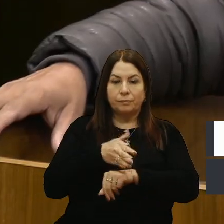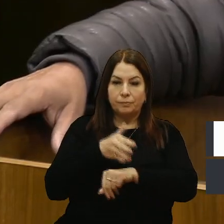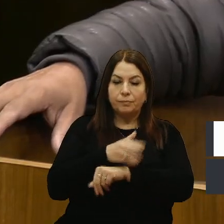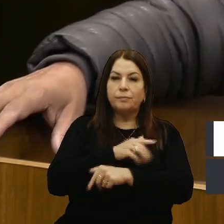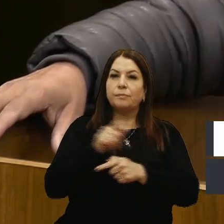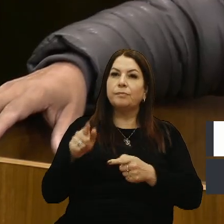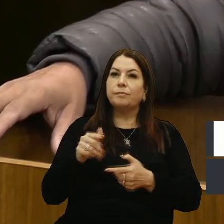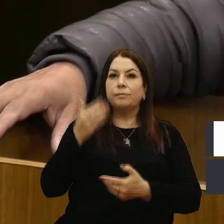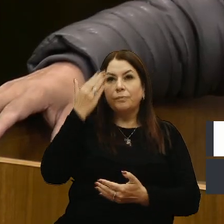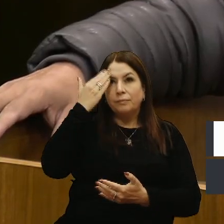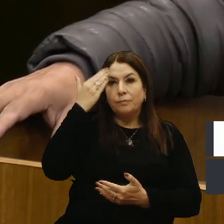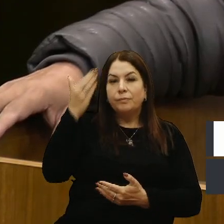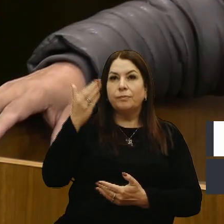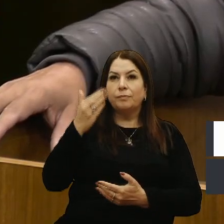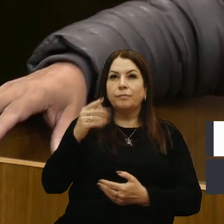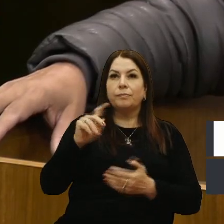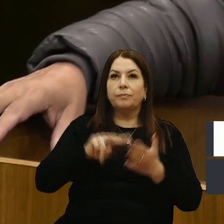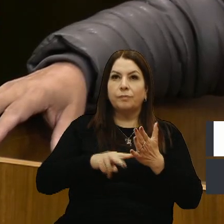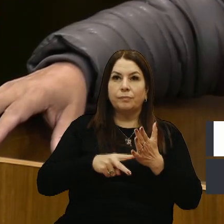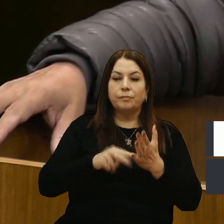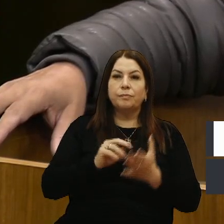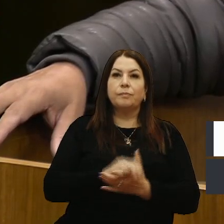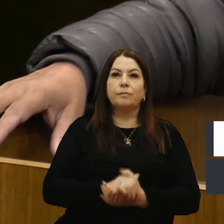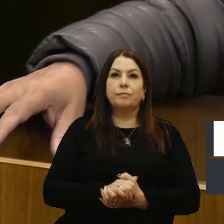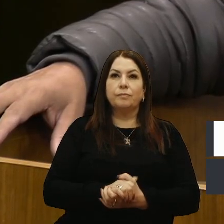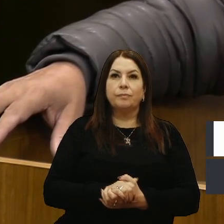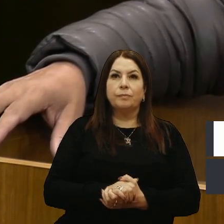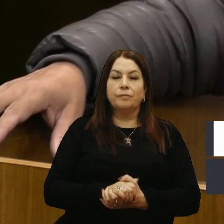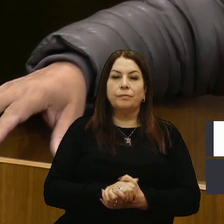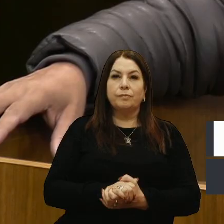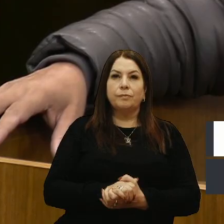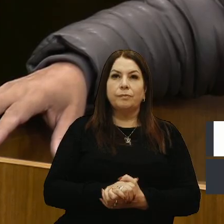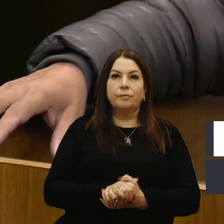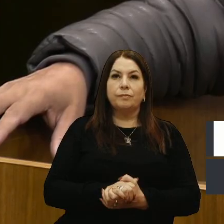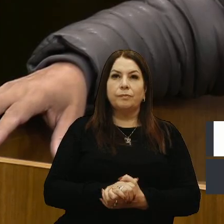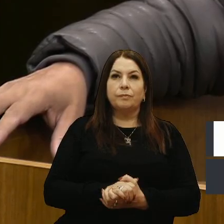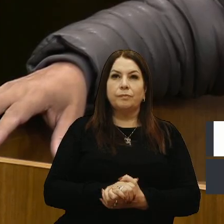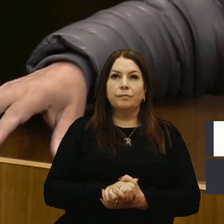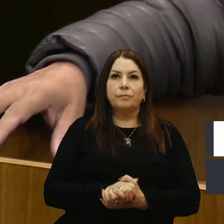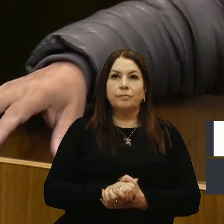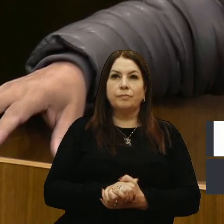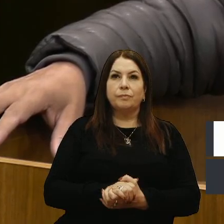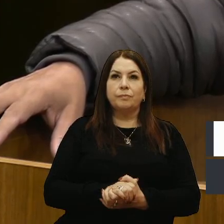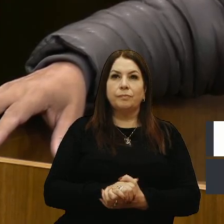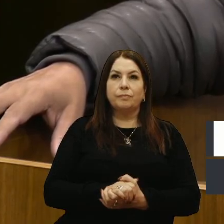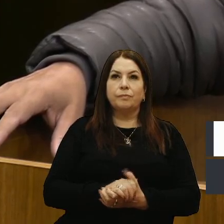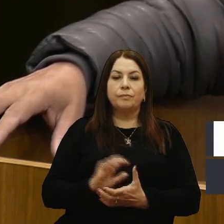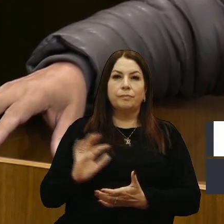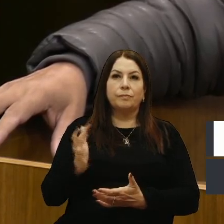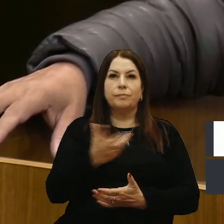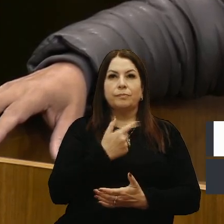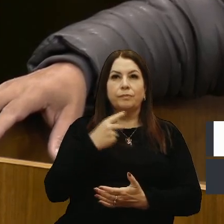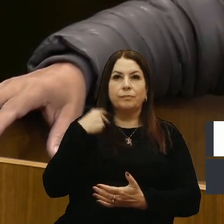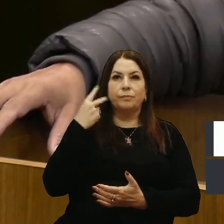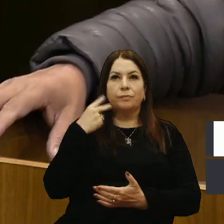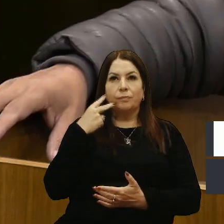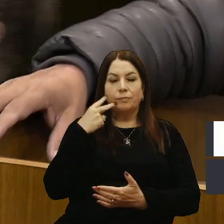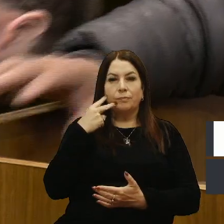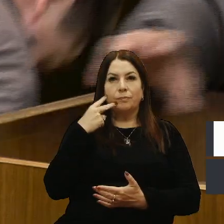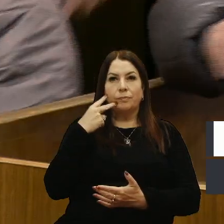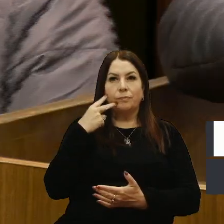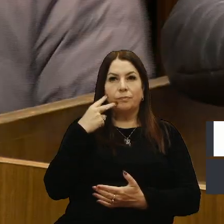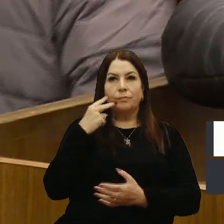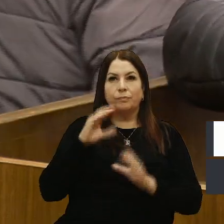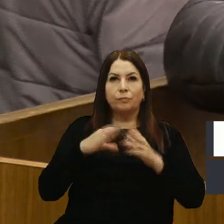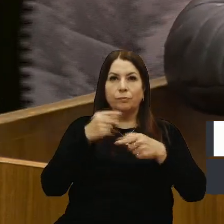participaram, quero agradecer aqui os sindicatos, né? Enfim, a todos os vereadores da nossa